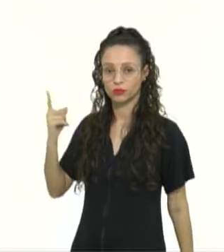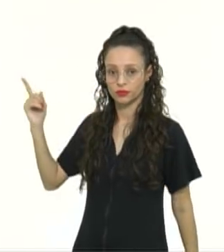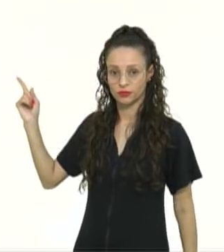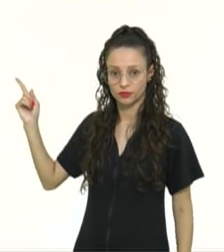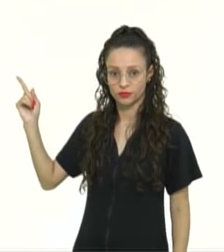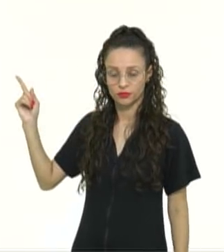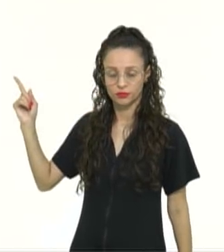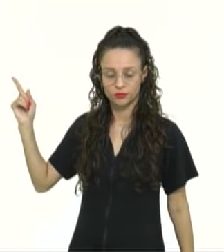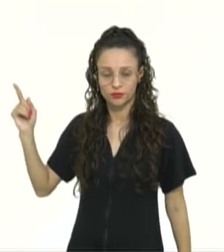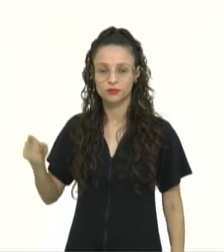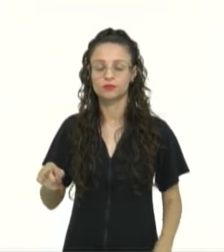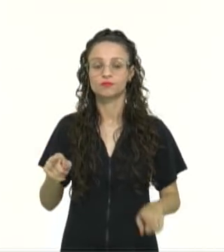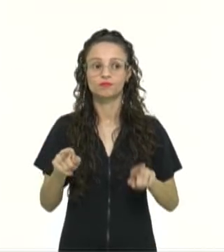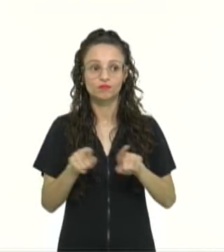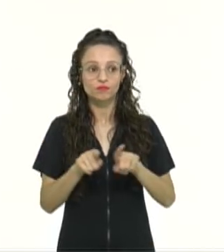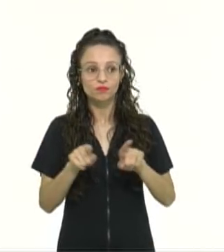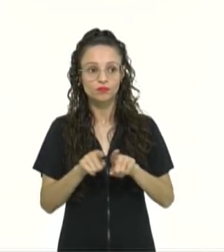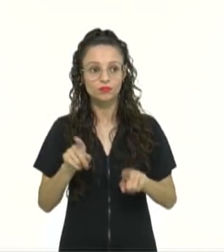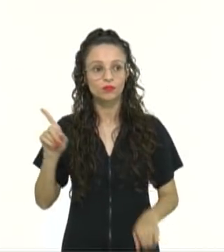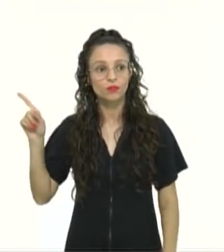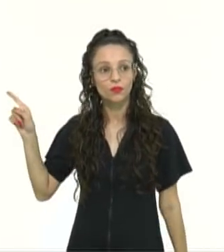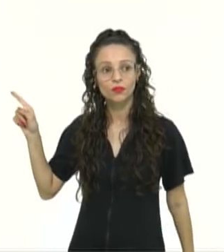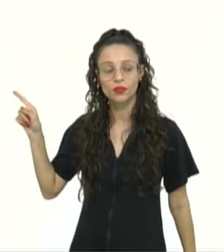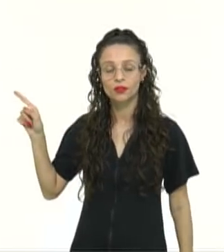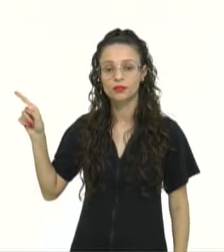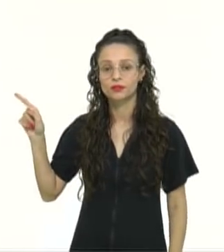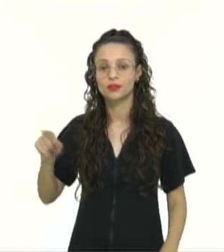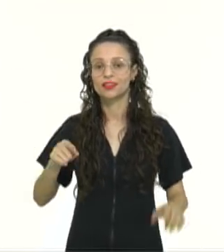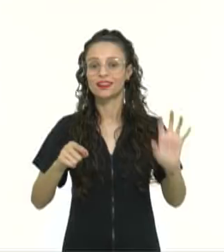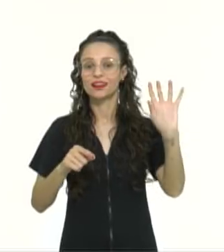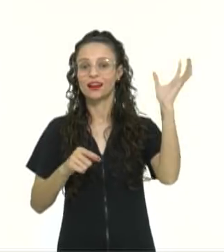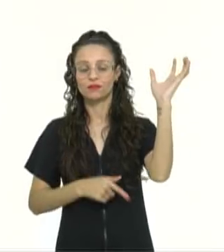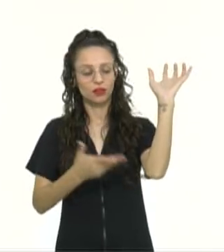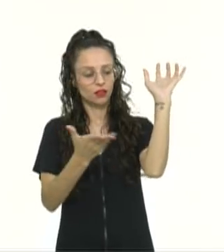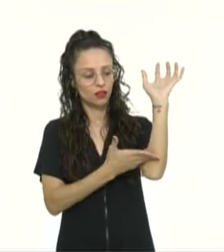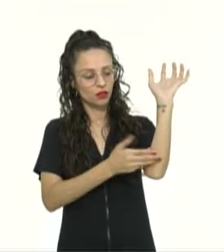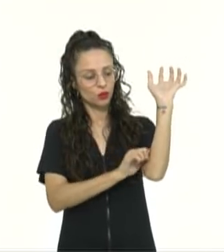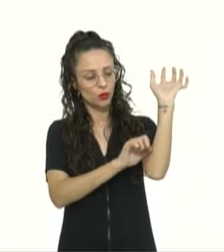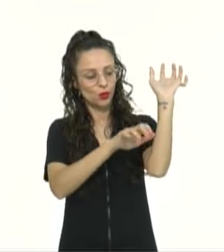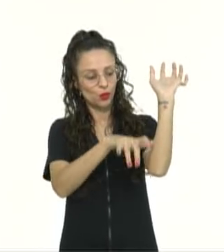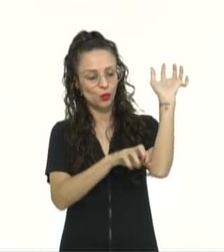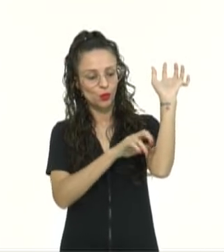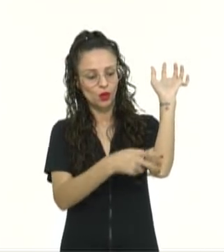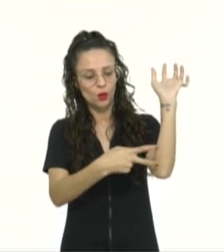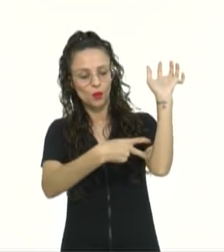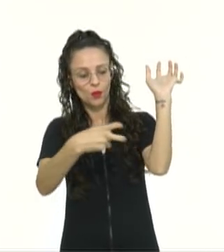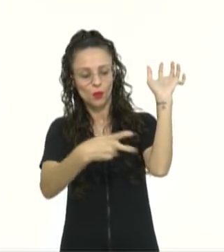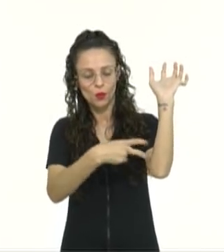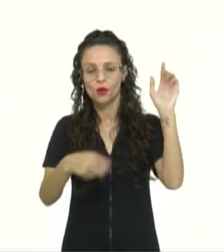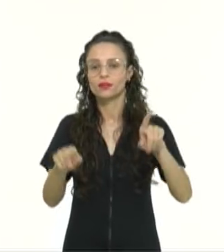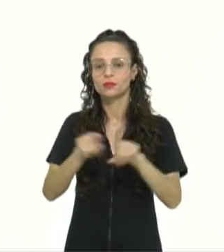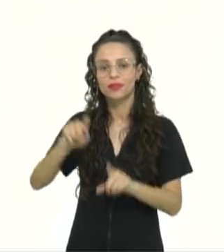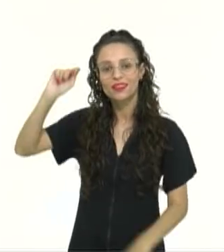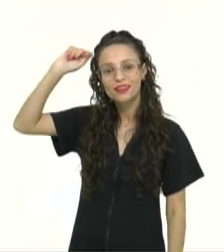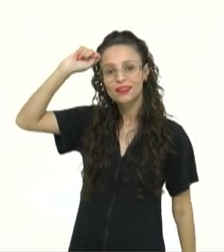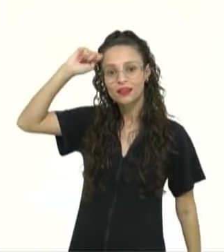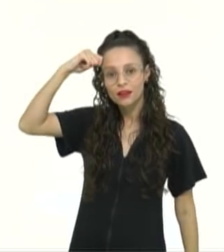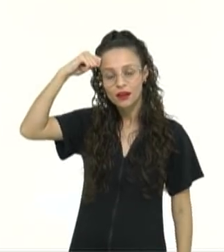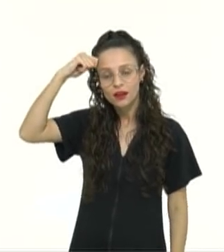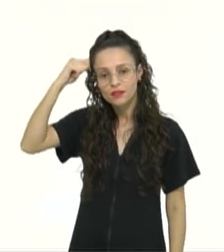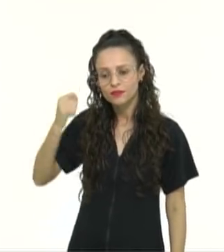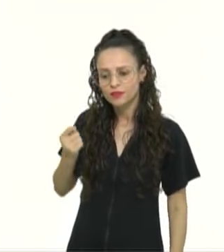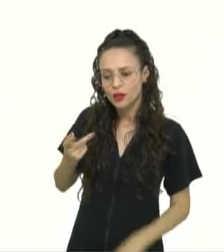fotografia, a caça, extração do látex, extração do carvão, a pesca